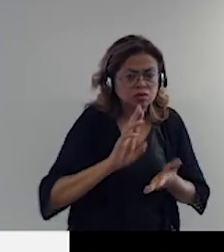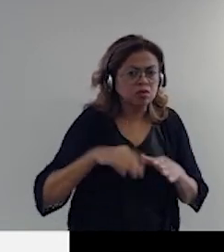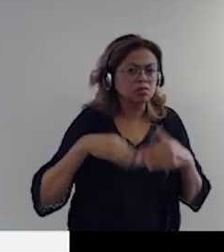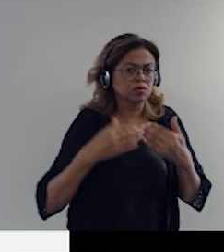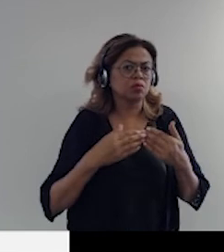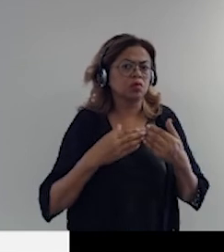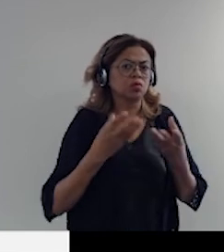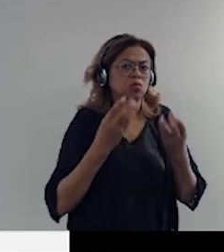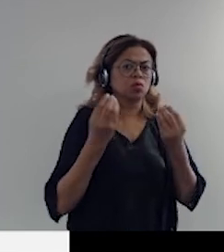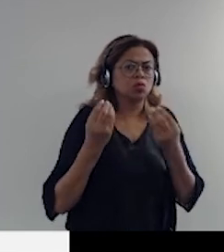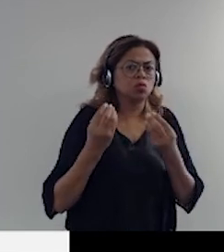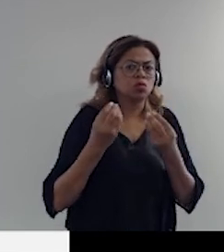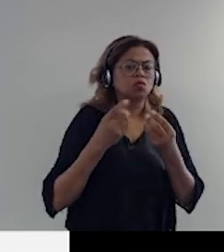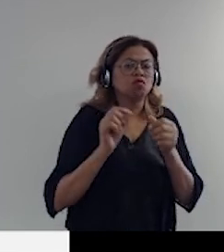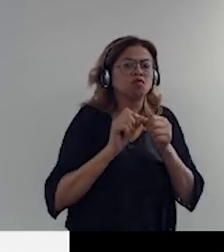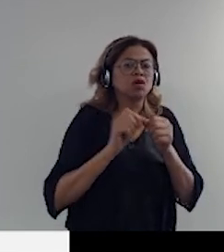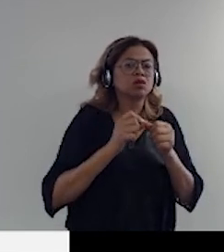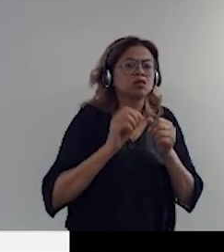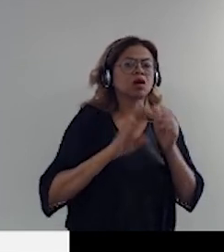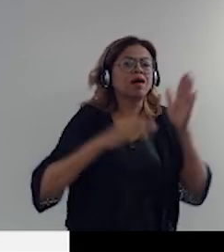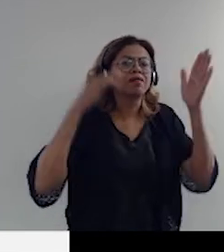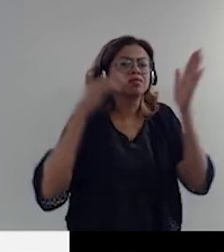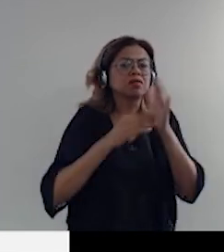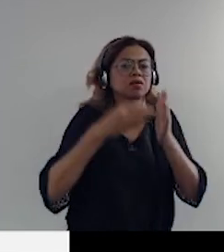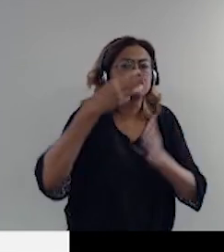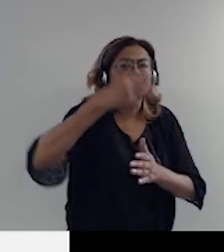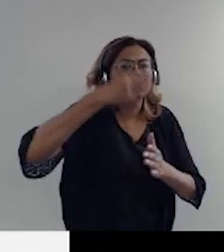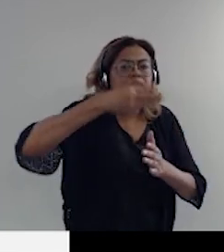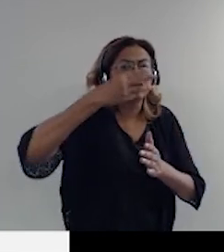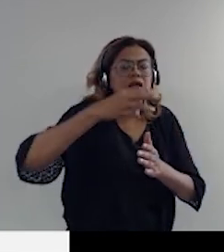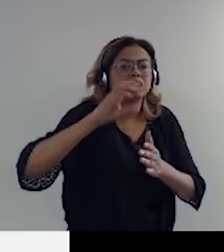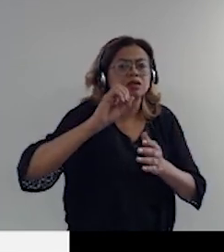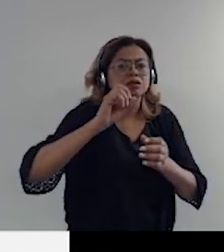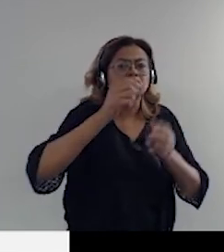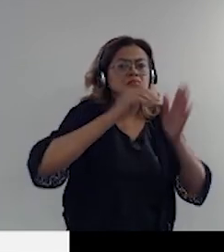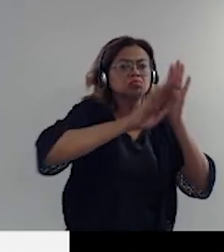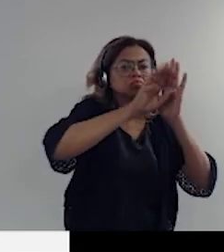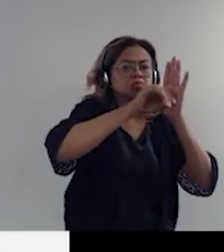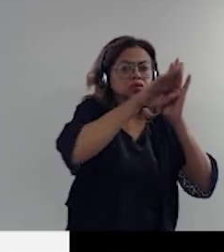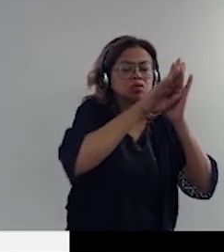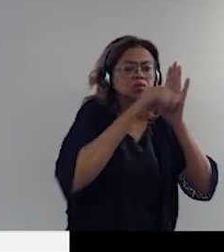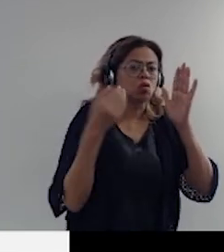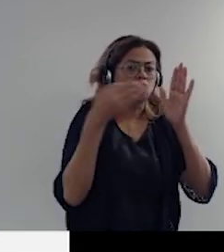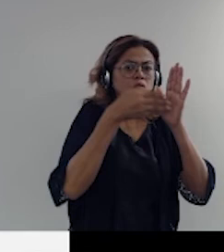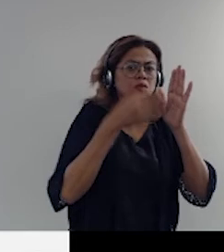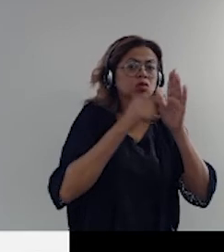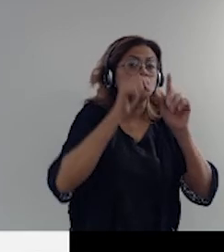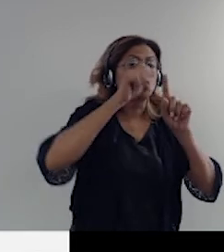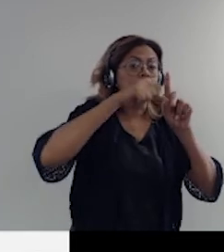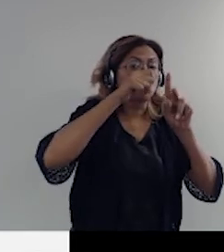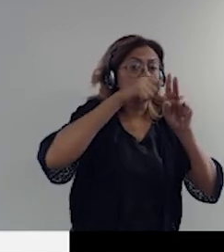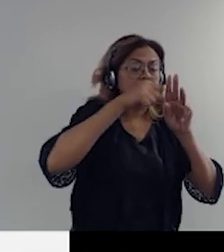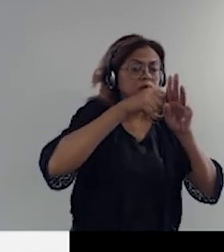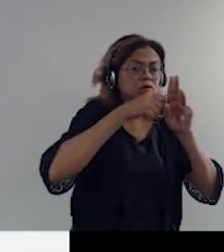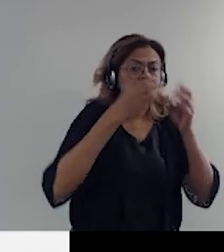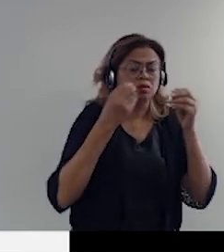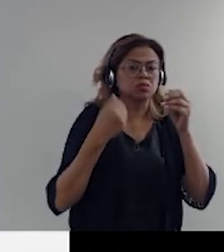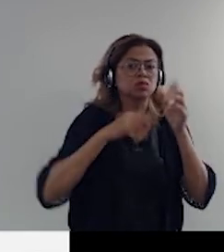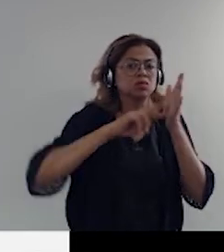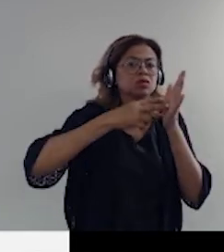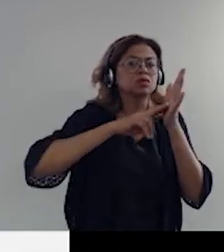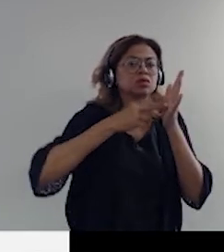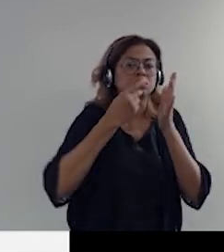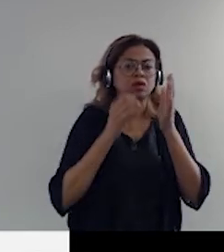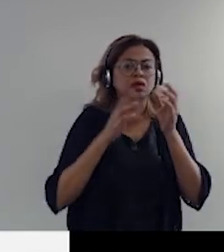3 operações por mês. Isso significa que as pessoas não estão entrando, ou a maior parte das pessoas não estão entrando